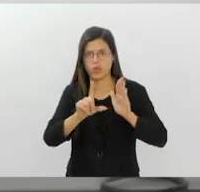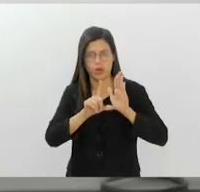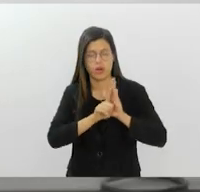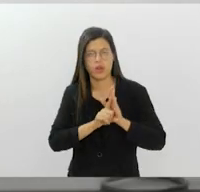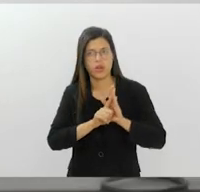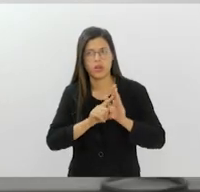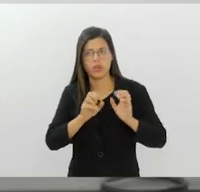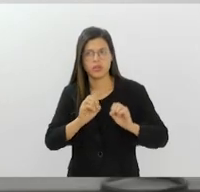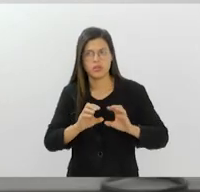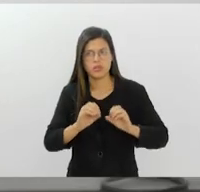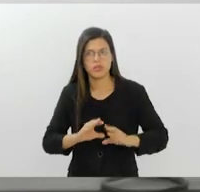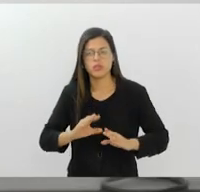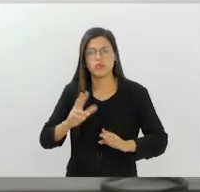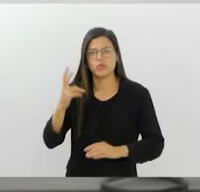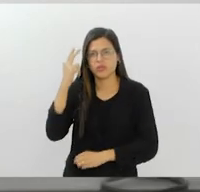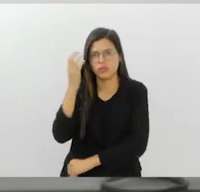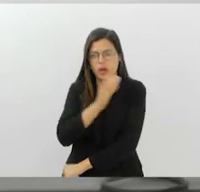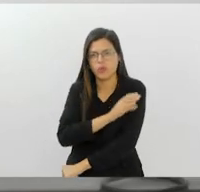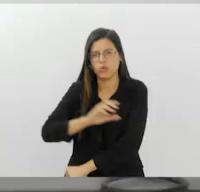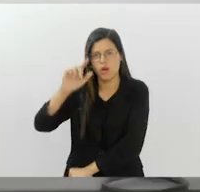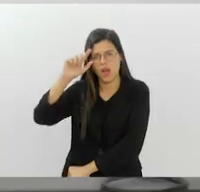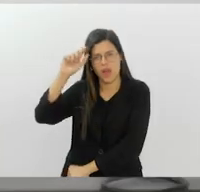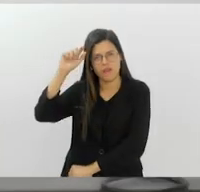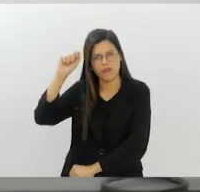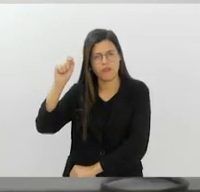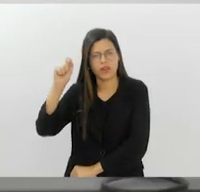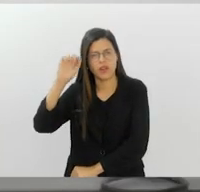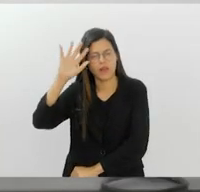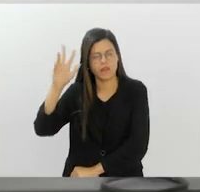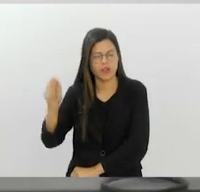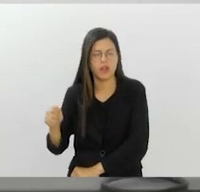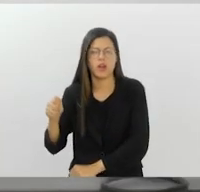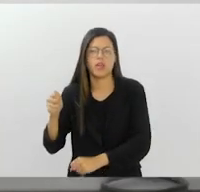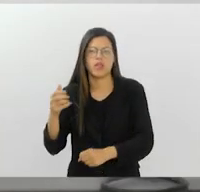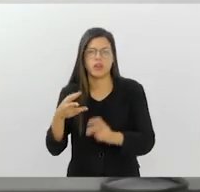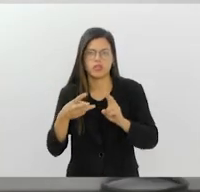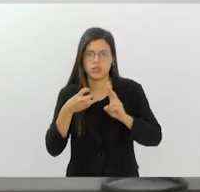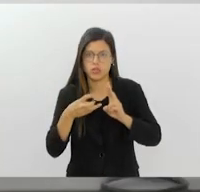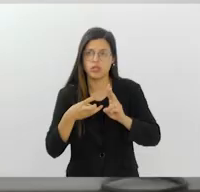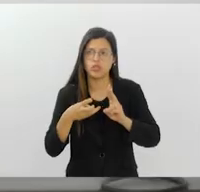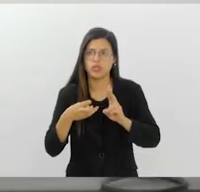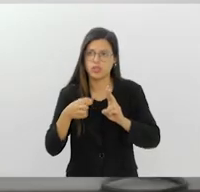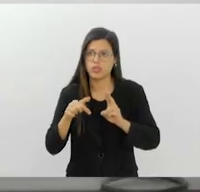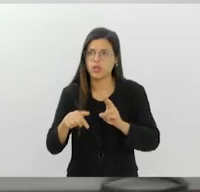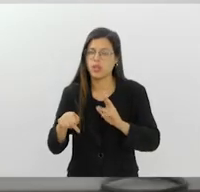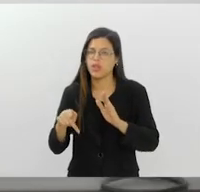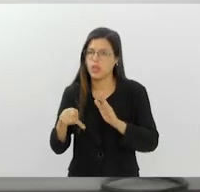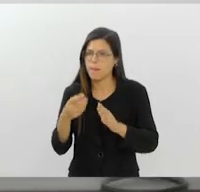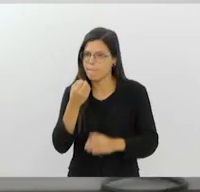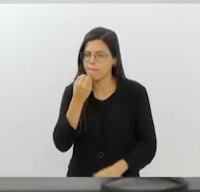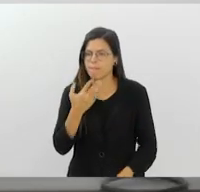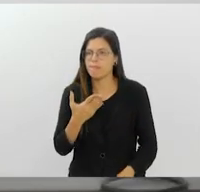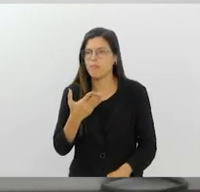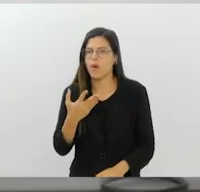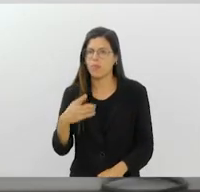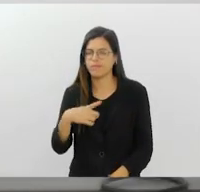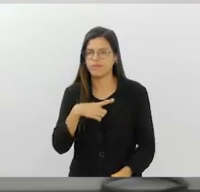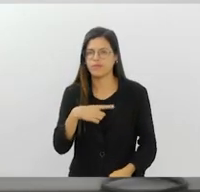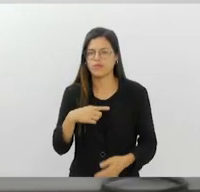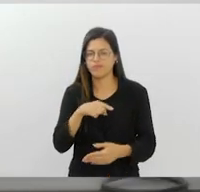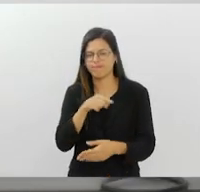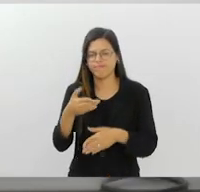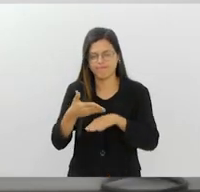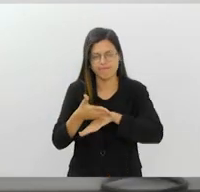das culturas africanas indígenas nas escolas isso aqui é coisa da educafro então sempre bom ter você ter vocês aqui